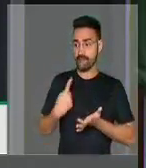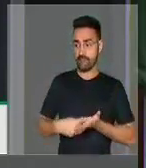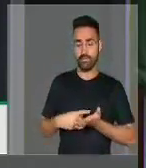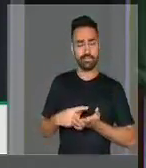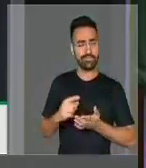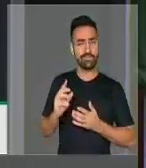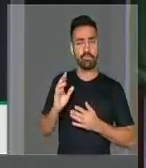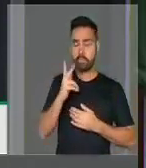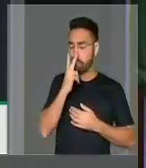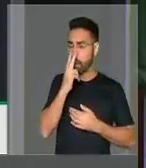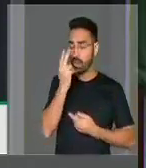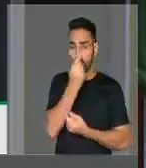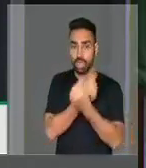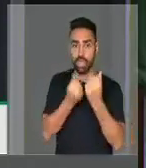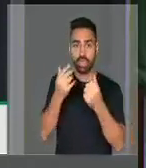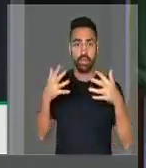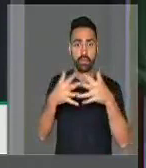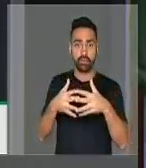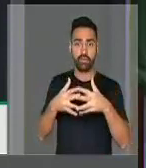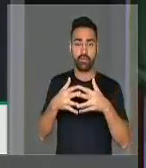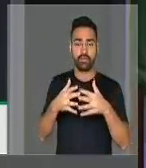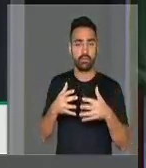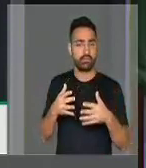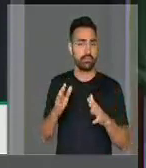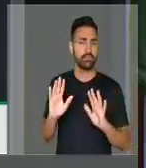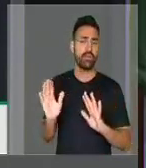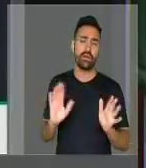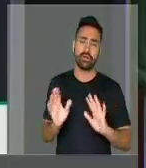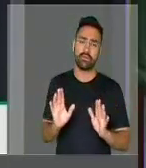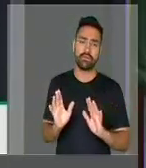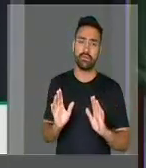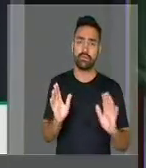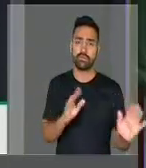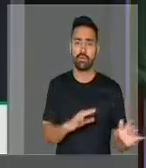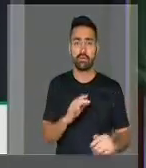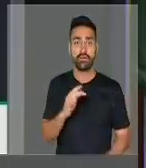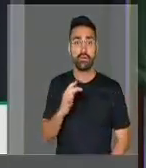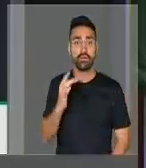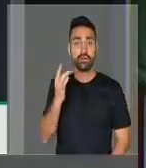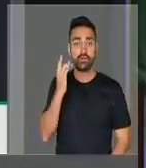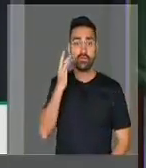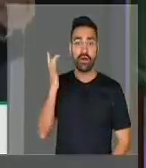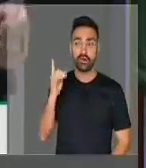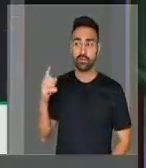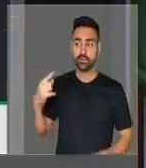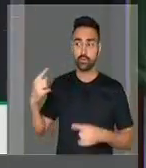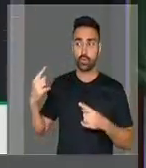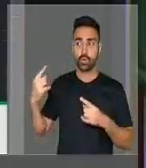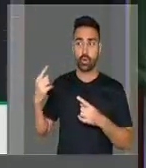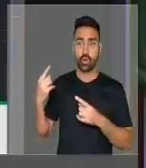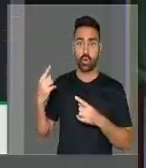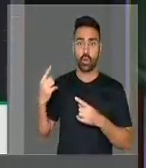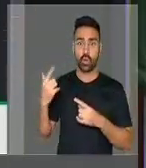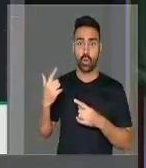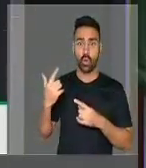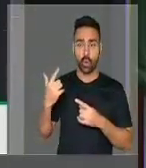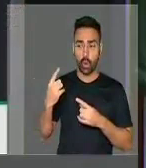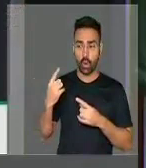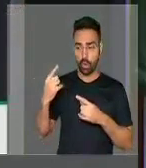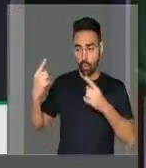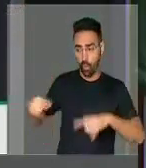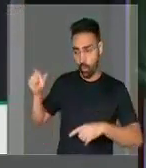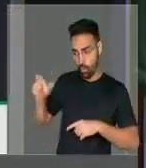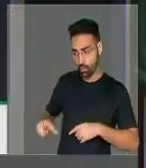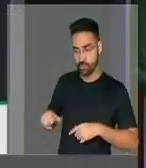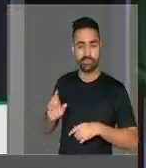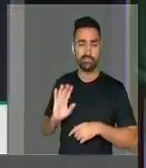inebria. É muito mais fácil combater o adversário tático que está do lado do que o inimigo estratégico